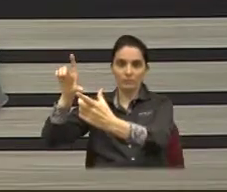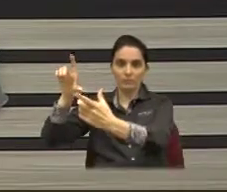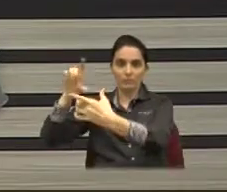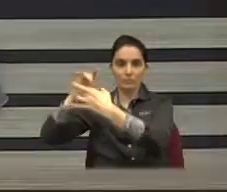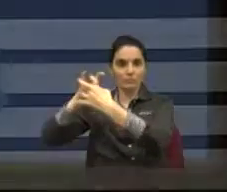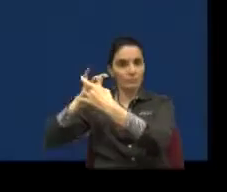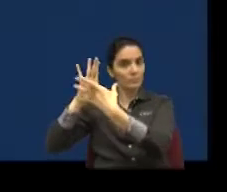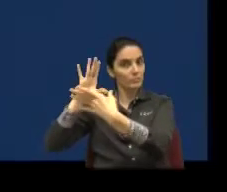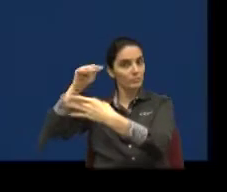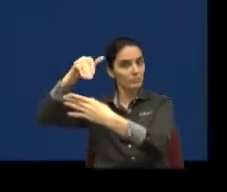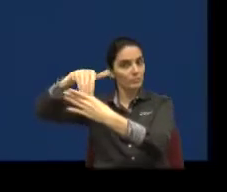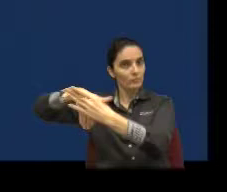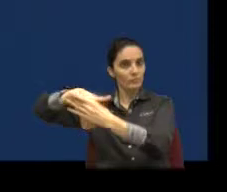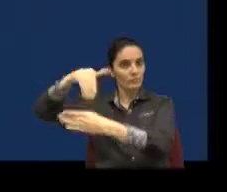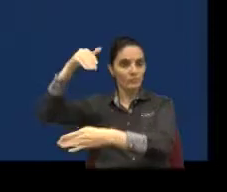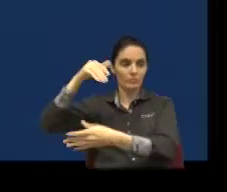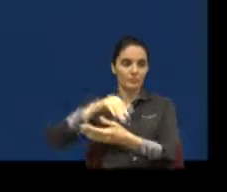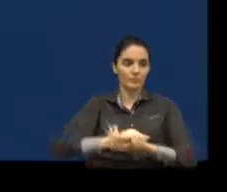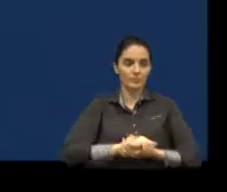está aberto.